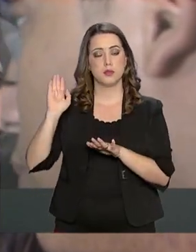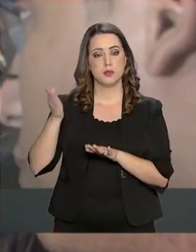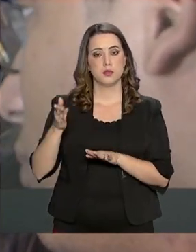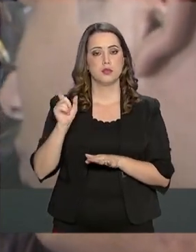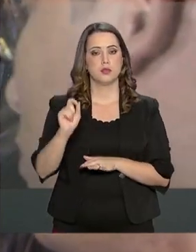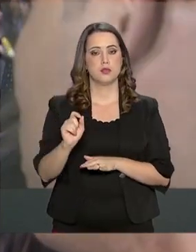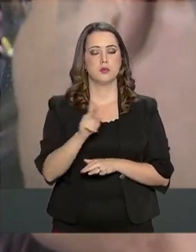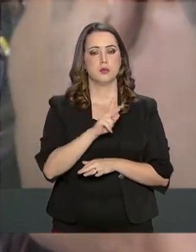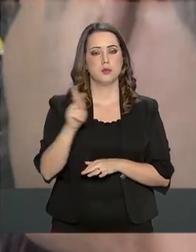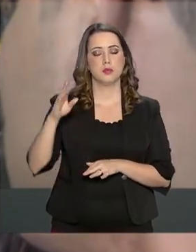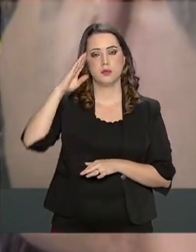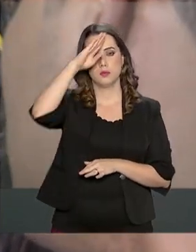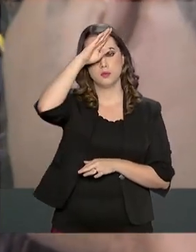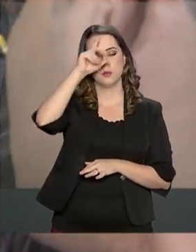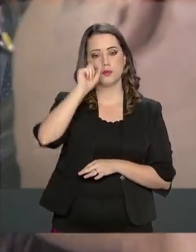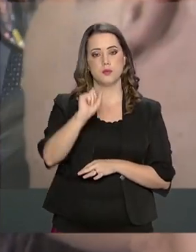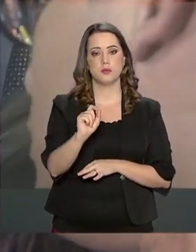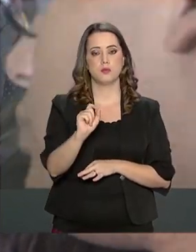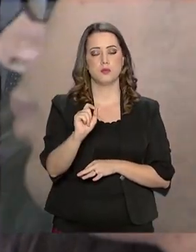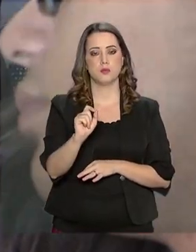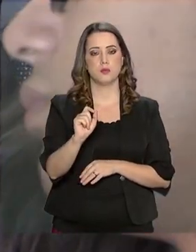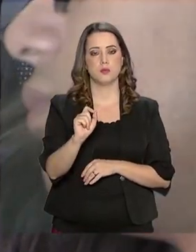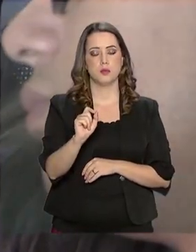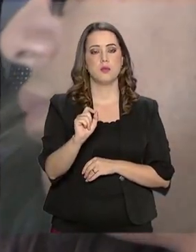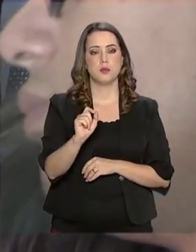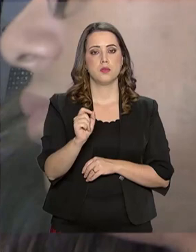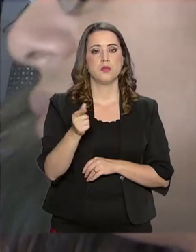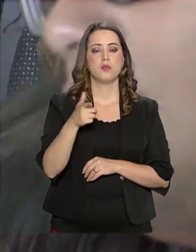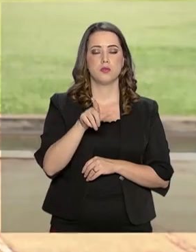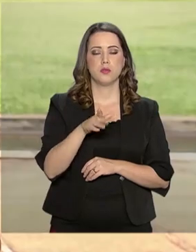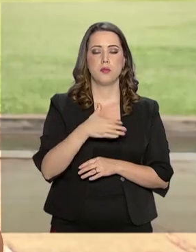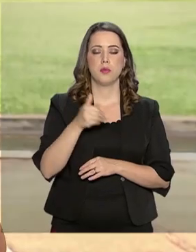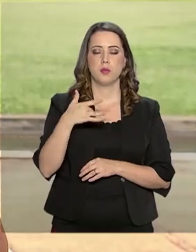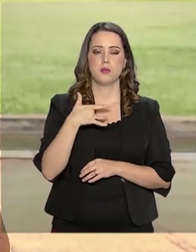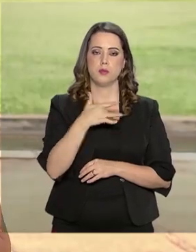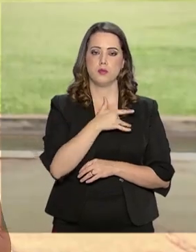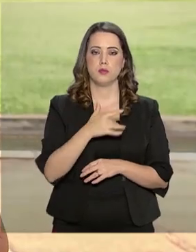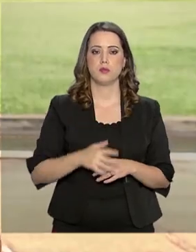o presidente jair bolsonaro assim estabeleceu